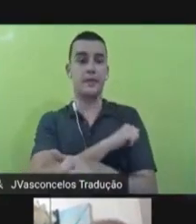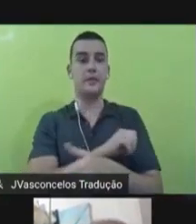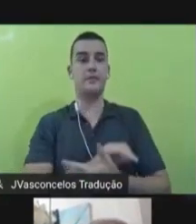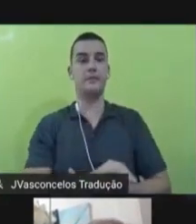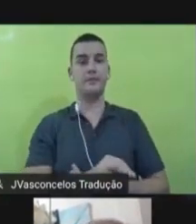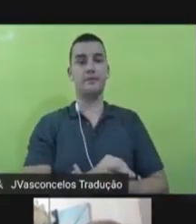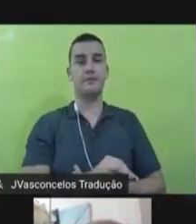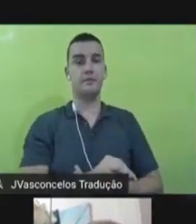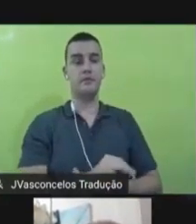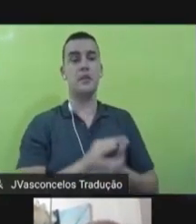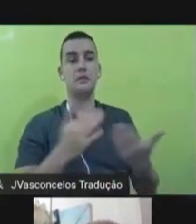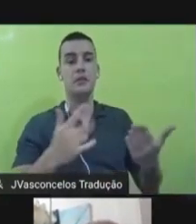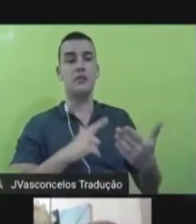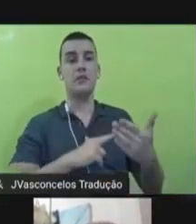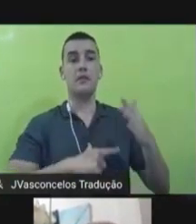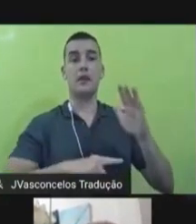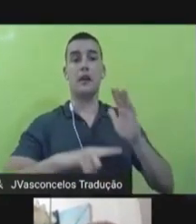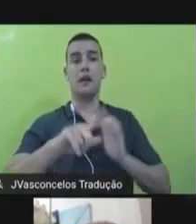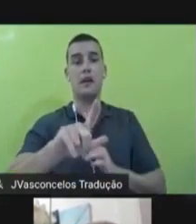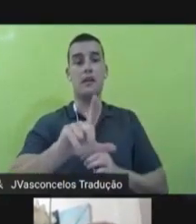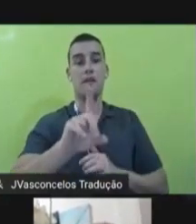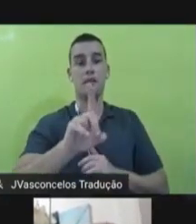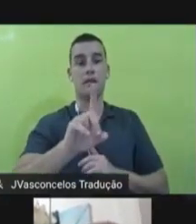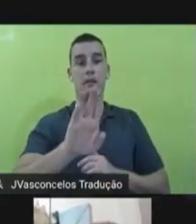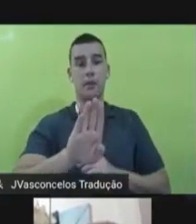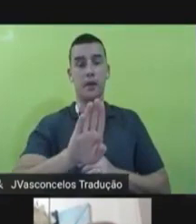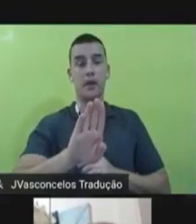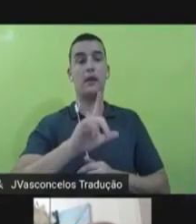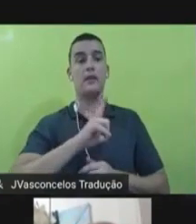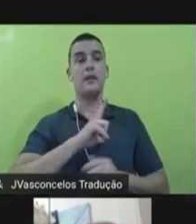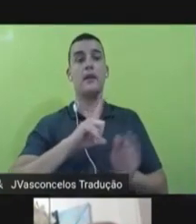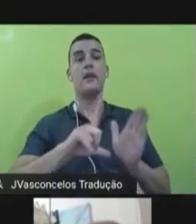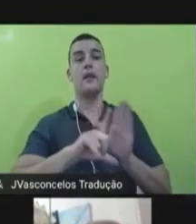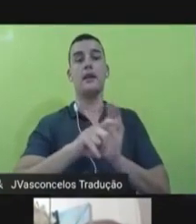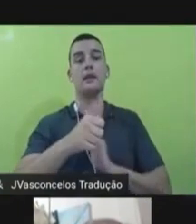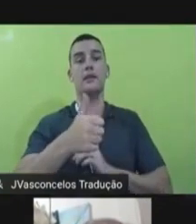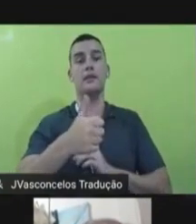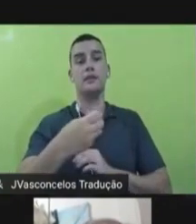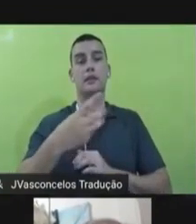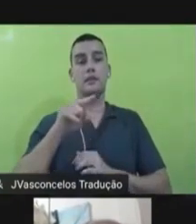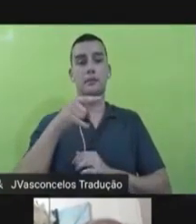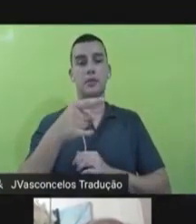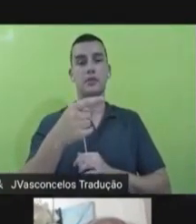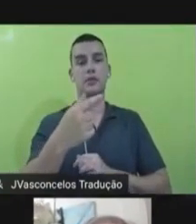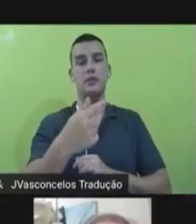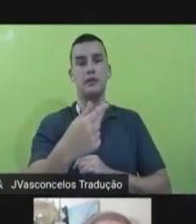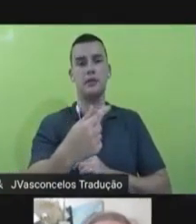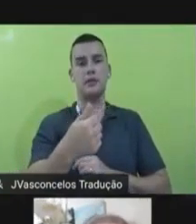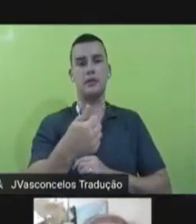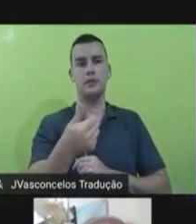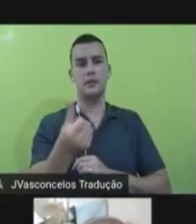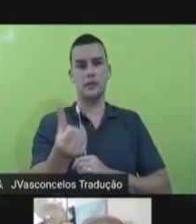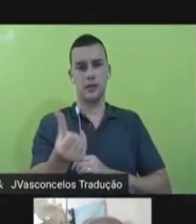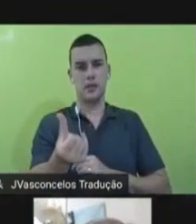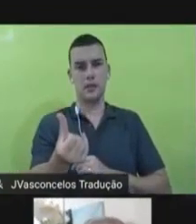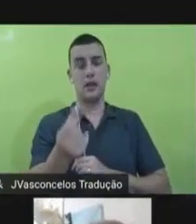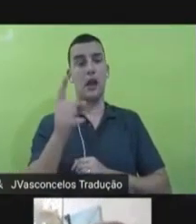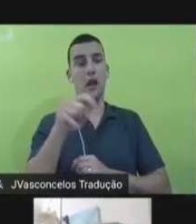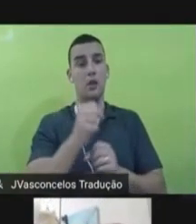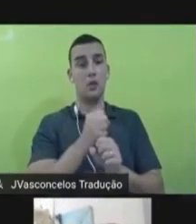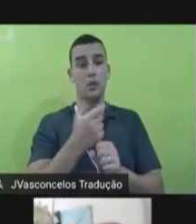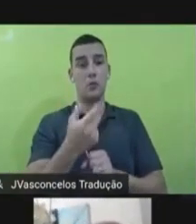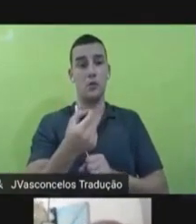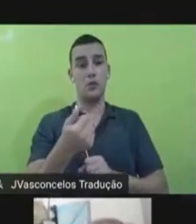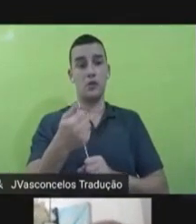nossa LDB, ela pela Lei 13.716, que é a lei mais recente que trata sobre essa questão